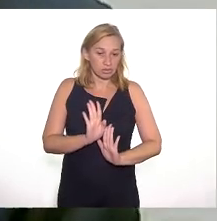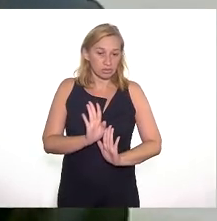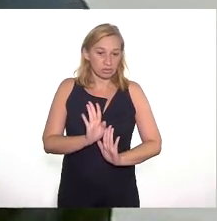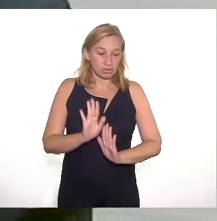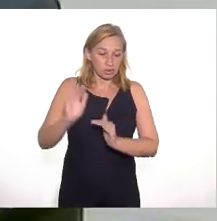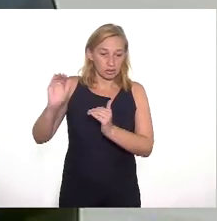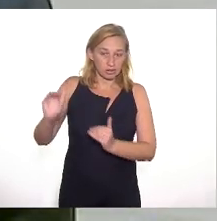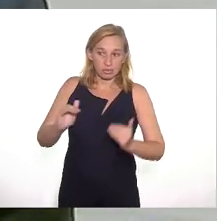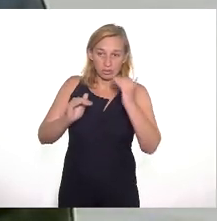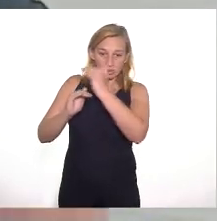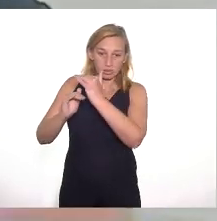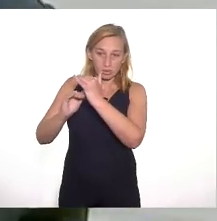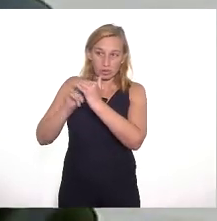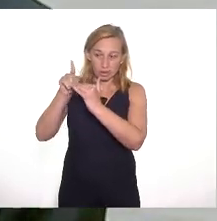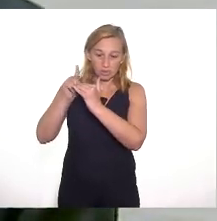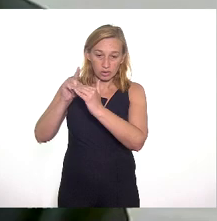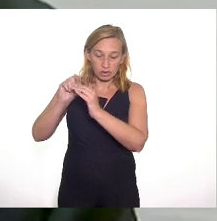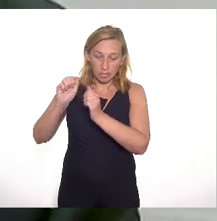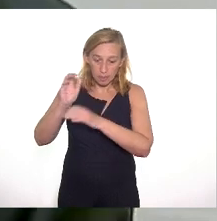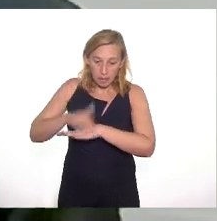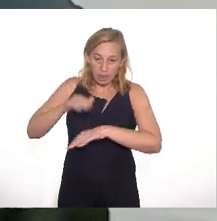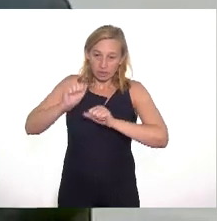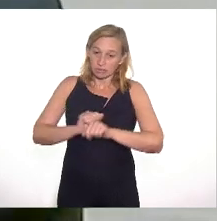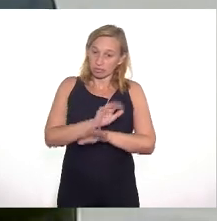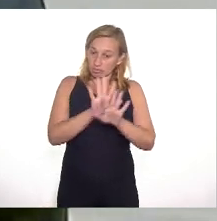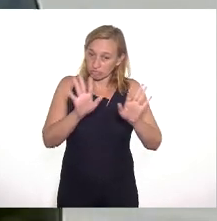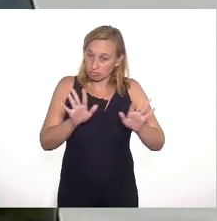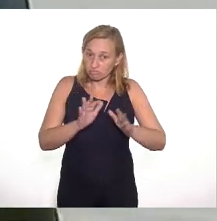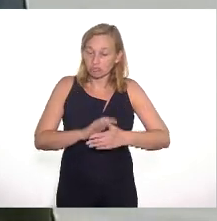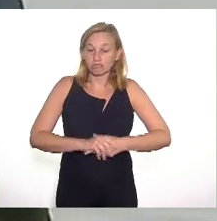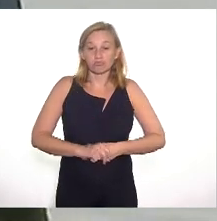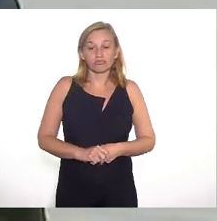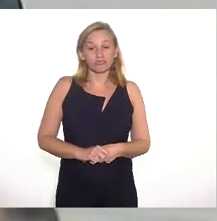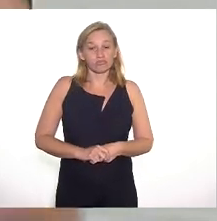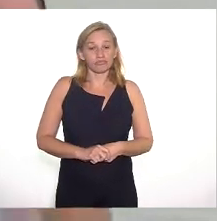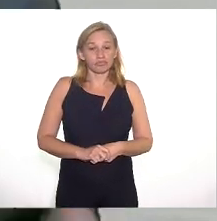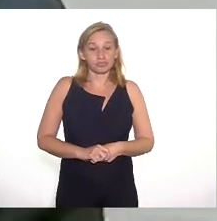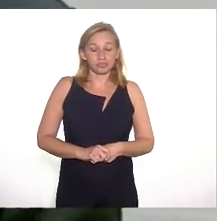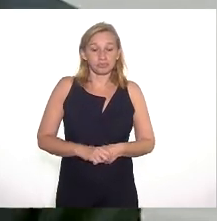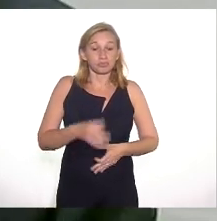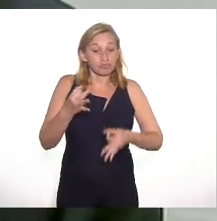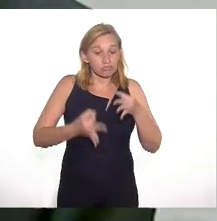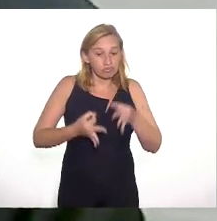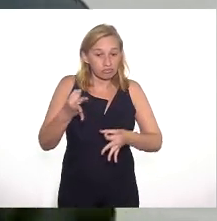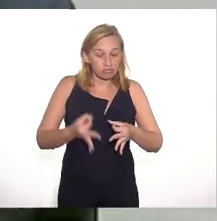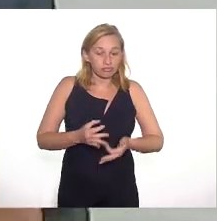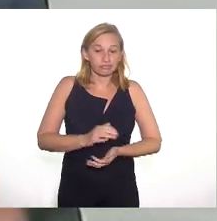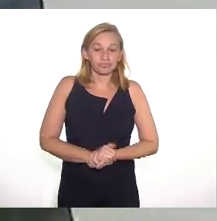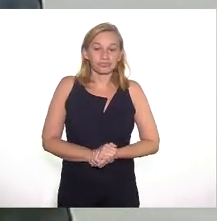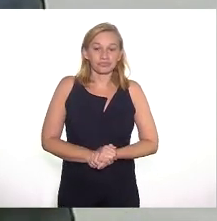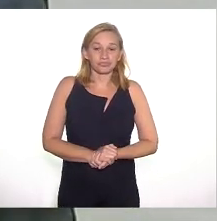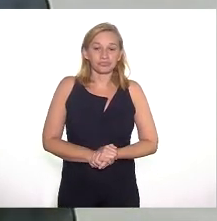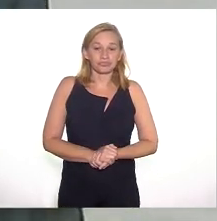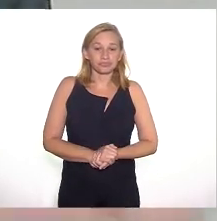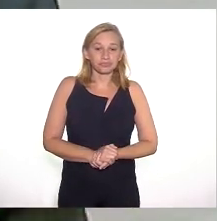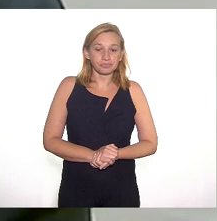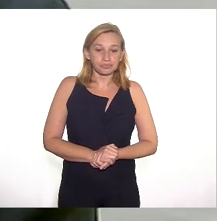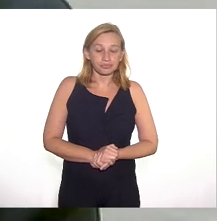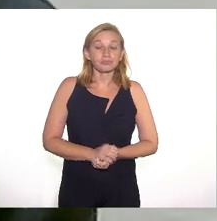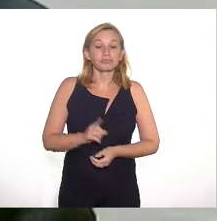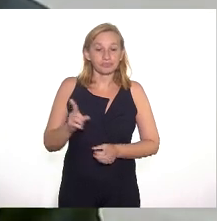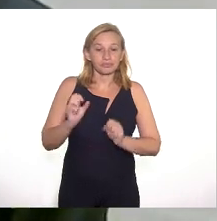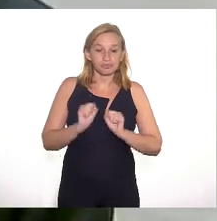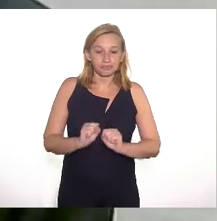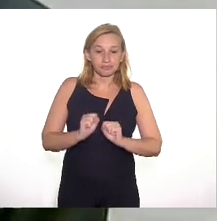programa para que ele fosse o mais transparente possível, para que ele fosse o mais justo possível e porque ele e que ele